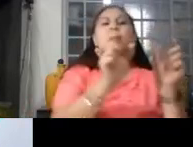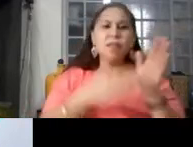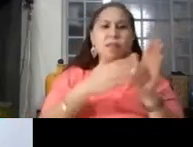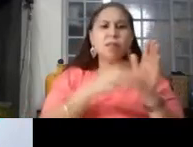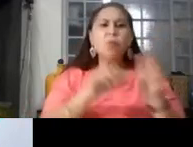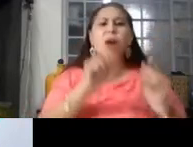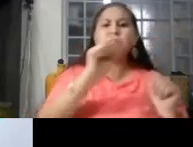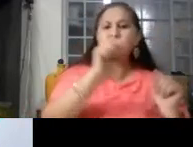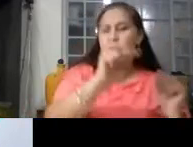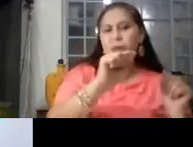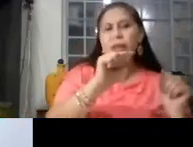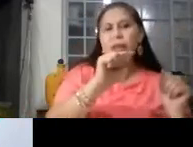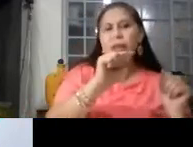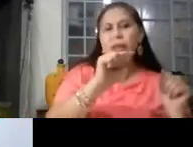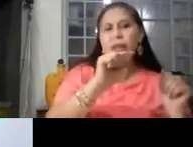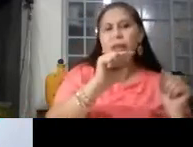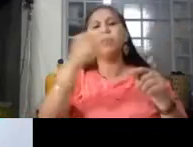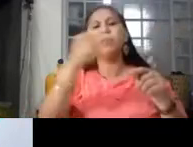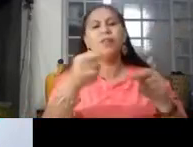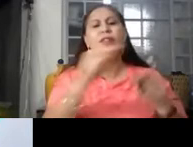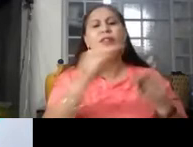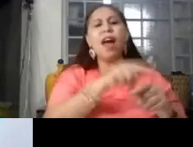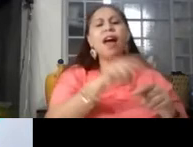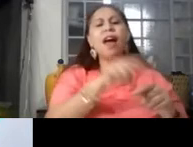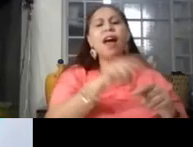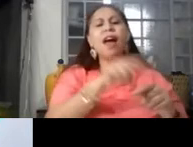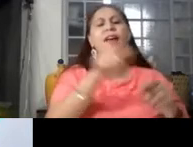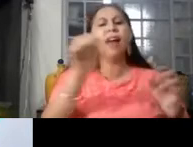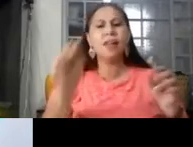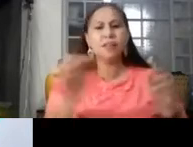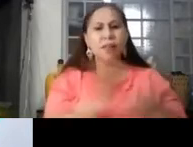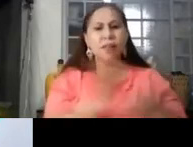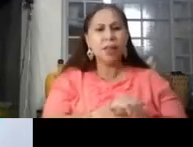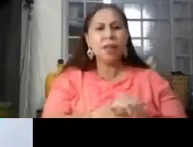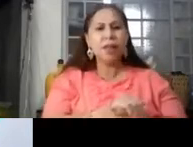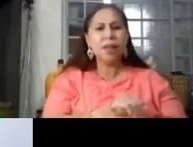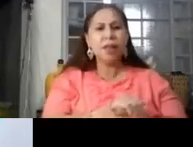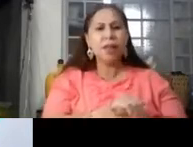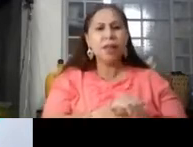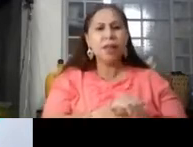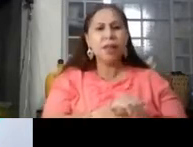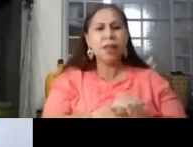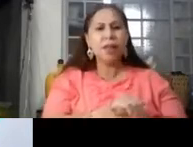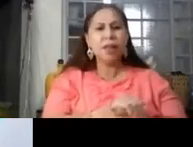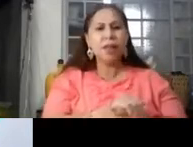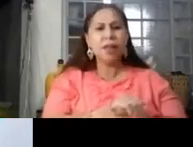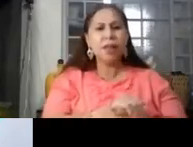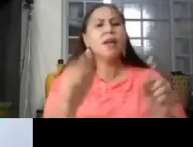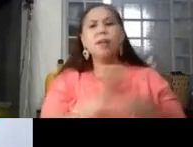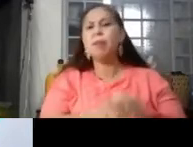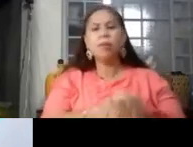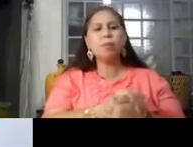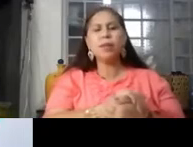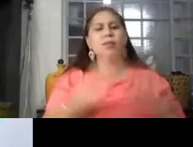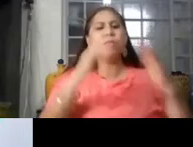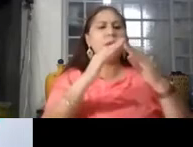palavras da Libras. O assumir, né, que é o artigo que define a casa, né? O de, que é de mãe, também